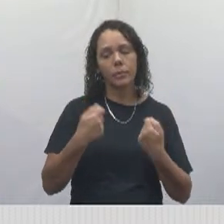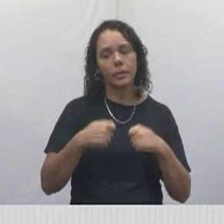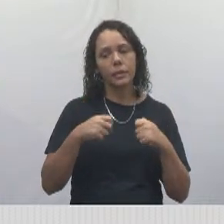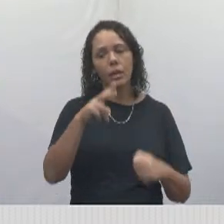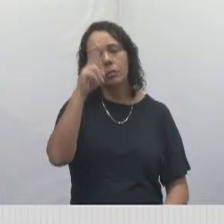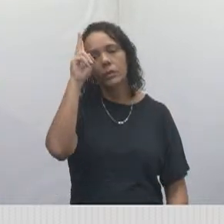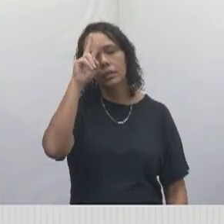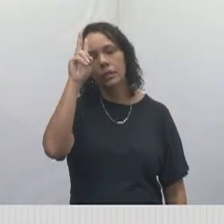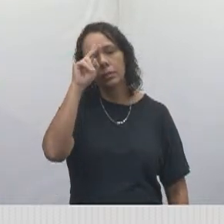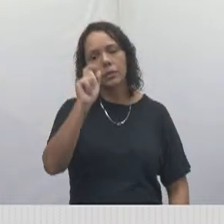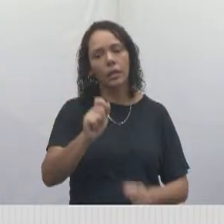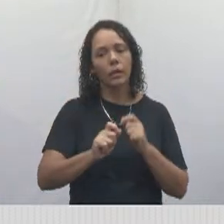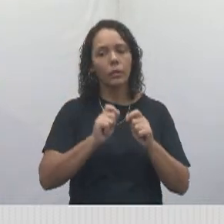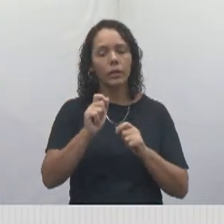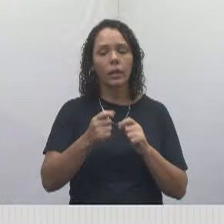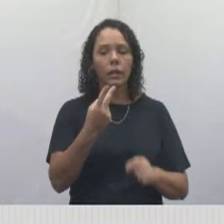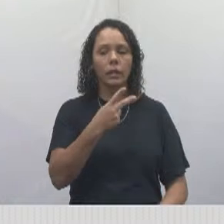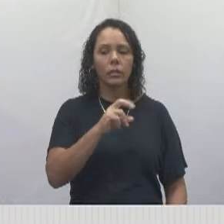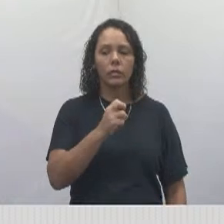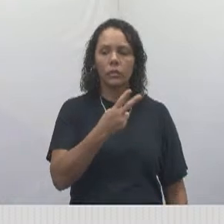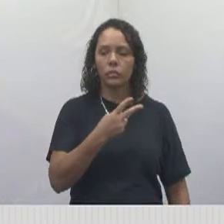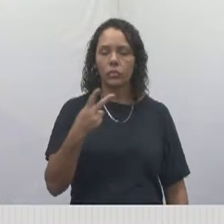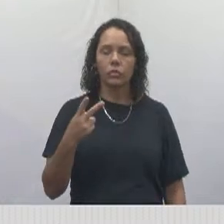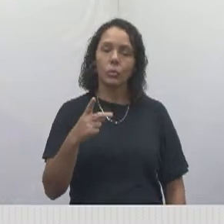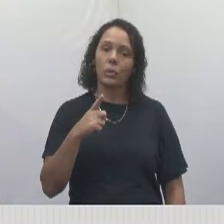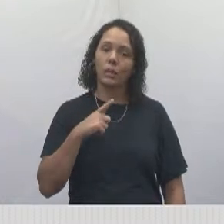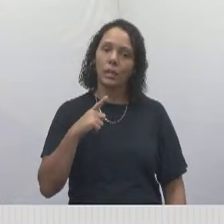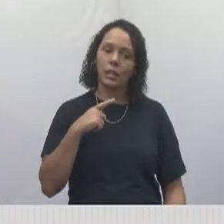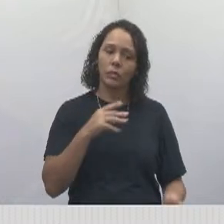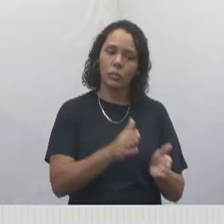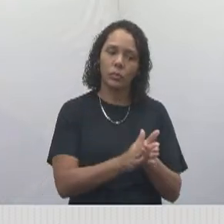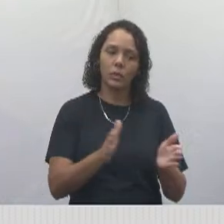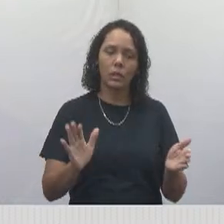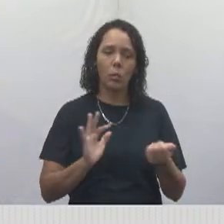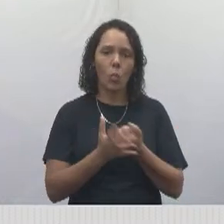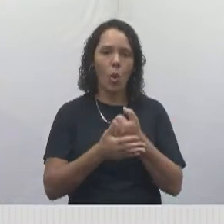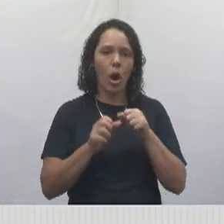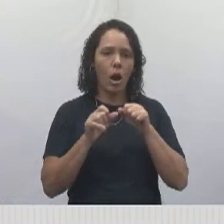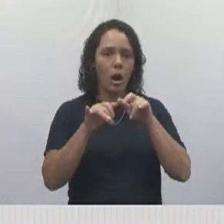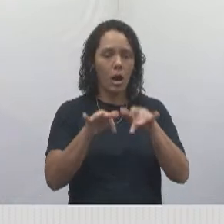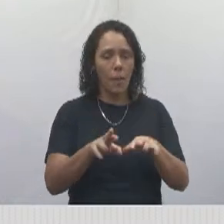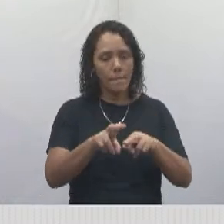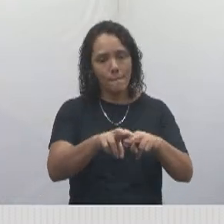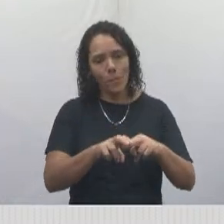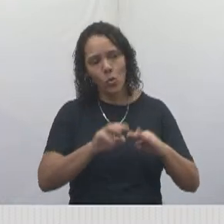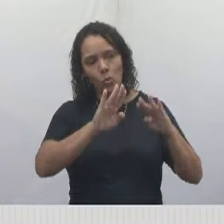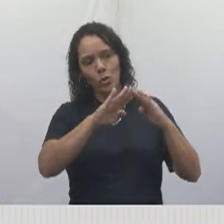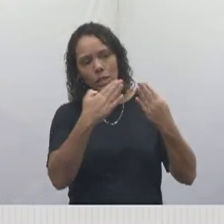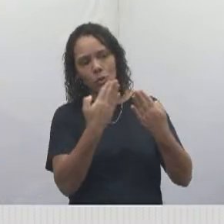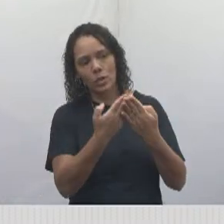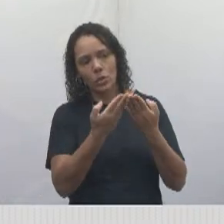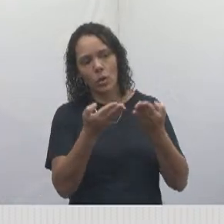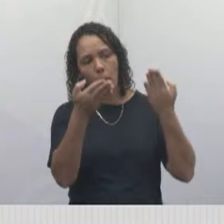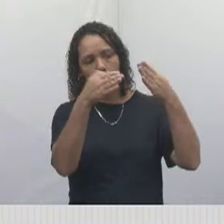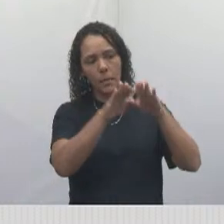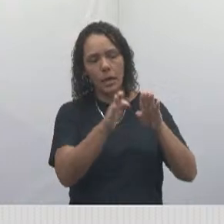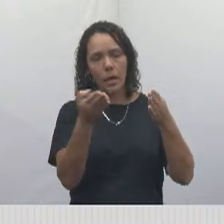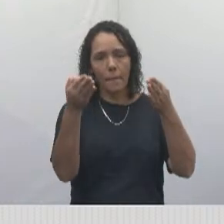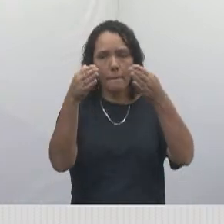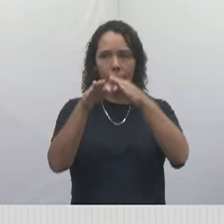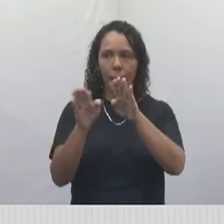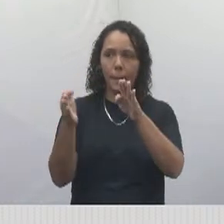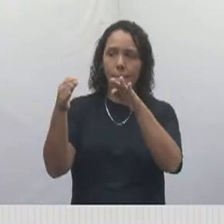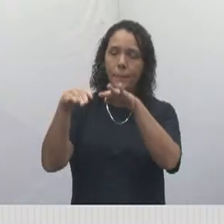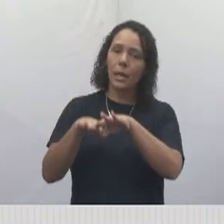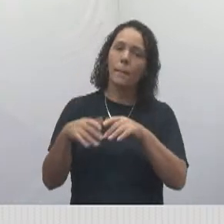2022 vivíamos uma grave pandemia. Com isso, as escolas estavam fechadas. Com isso, o ensino